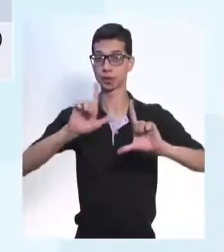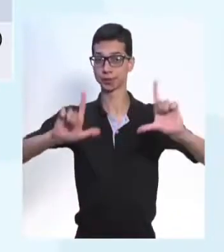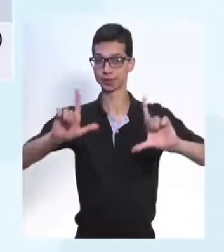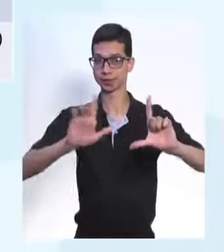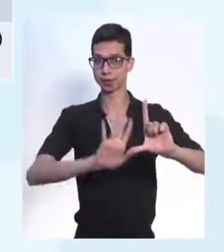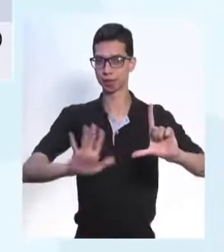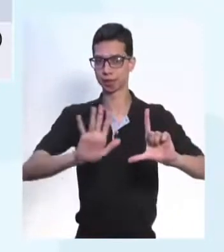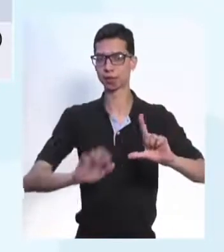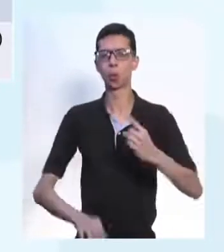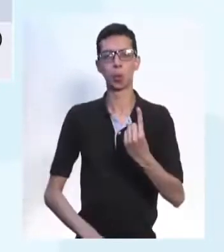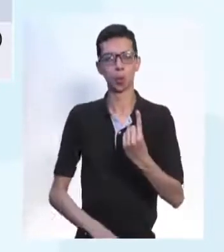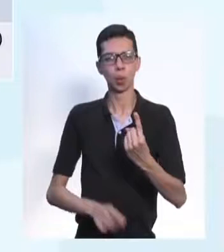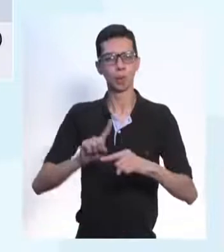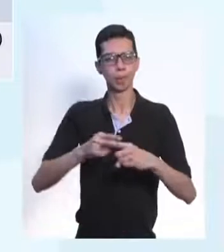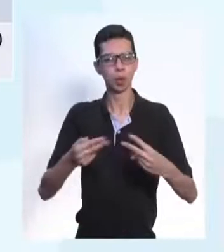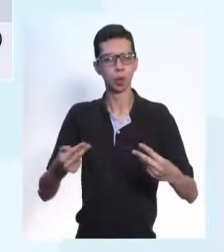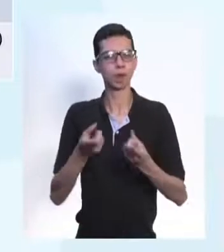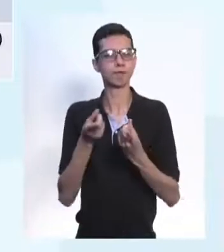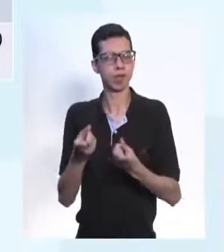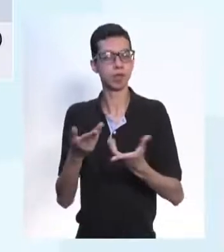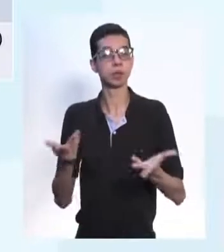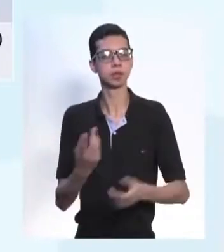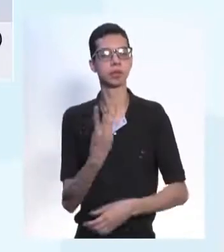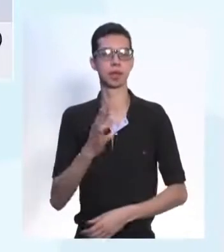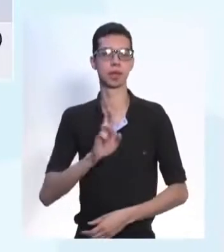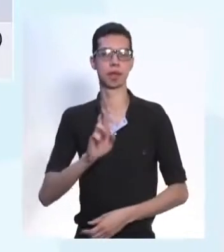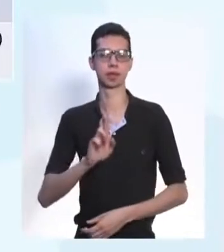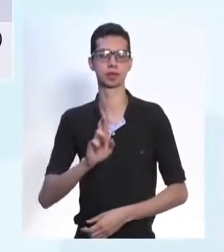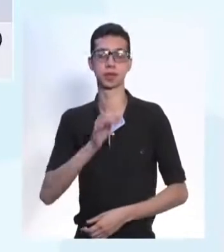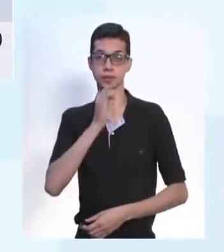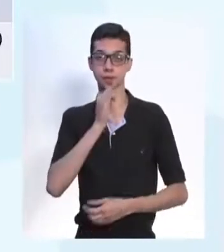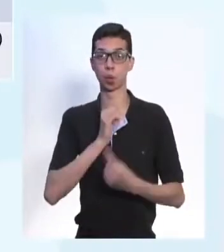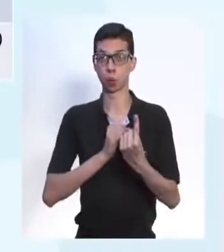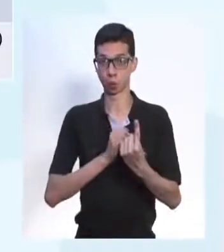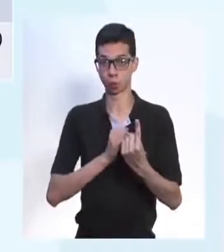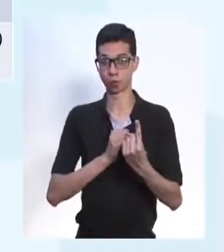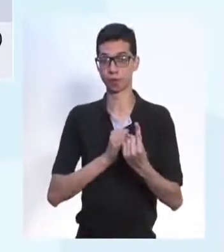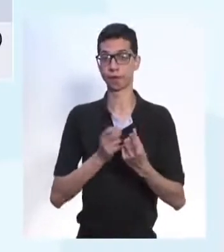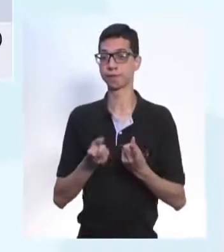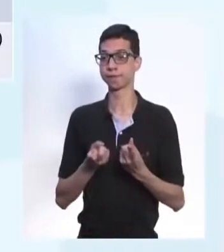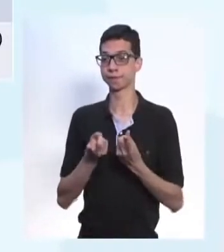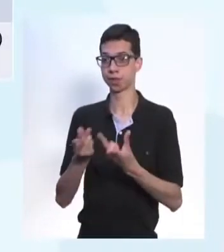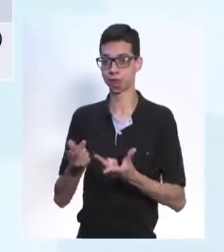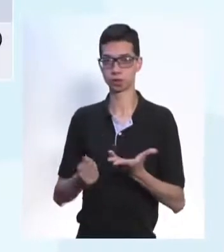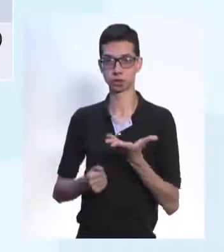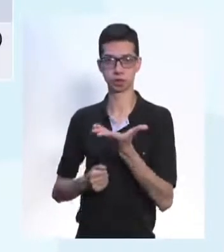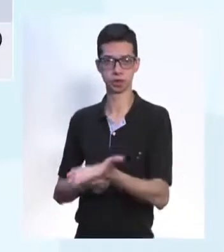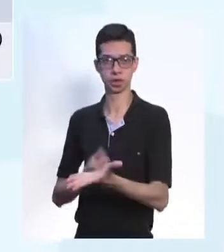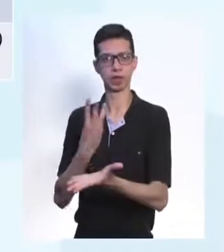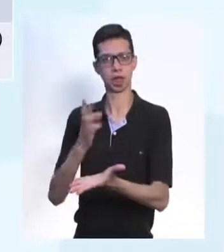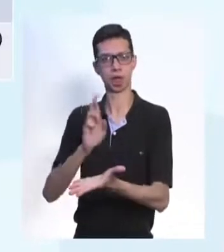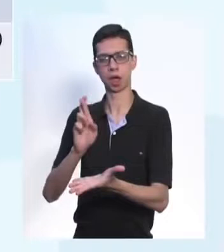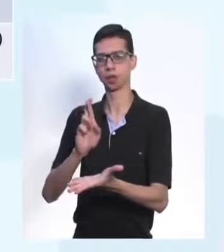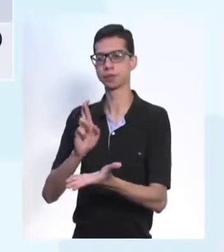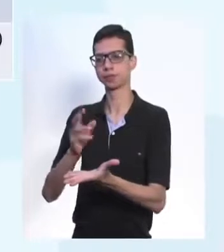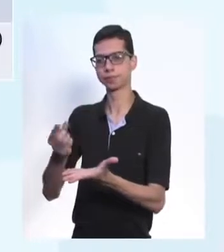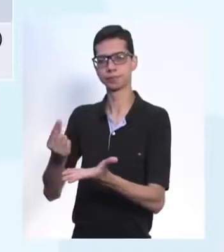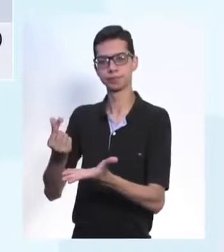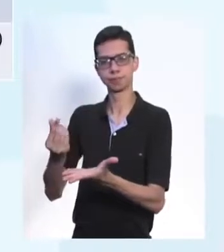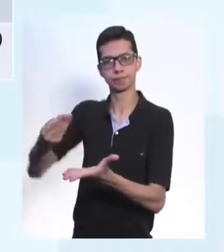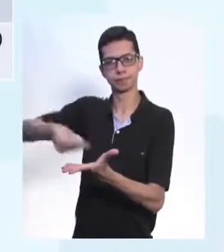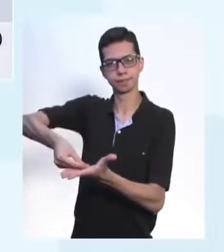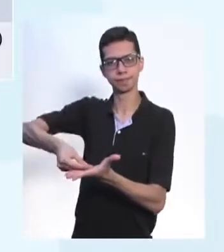um produto vendido, você recebe R$3 em troca. Lucas Vinícius, acabei de ver, escreveu desse jeitinho,